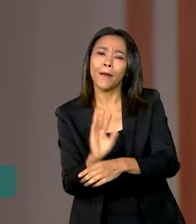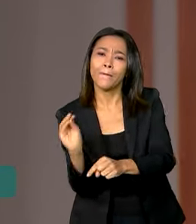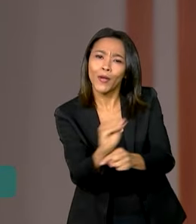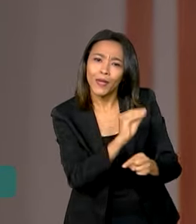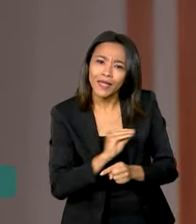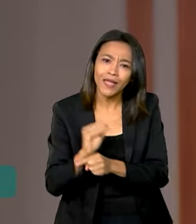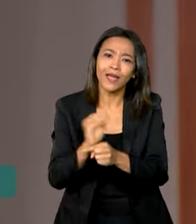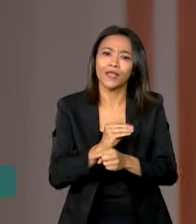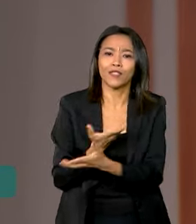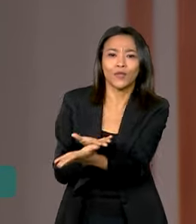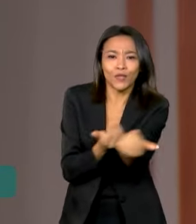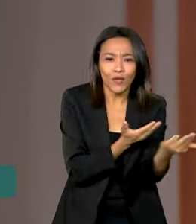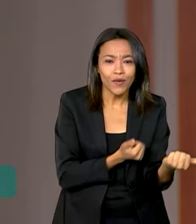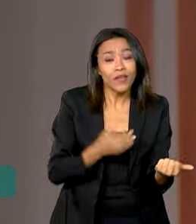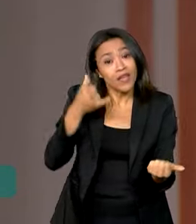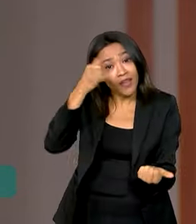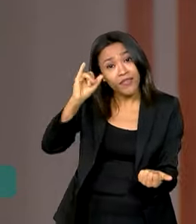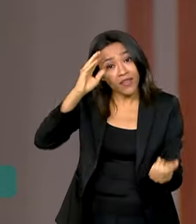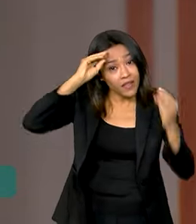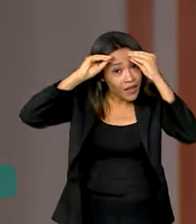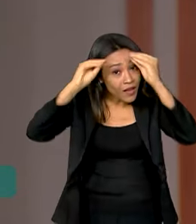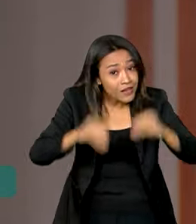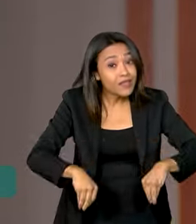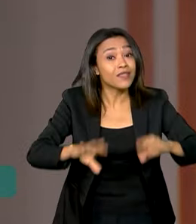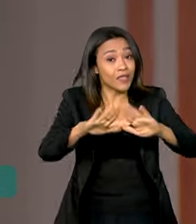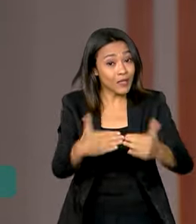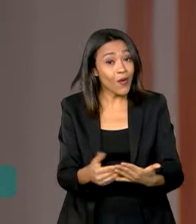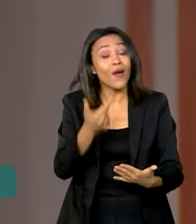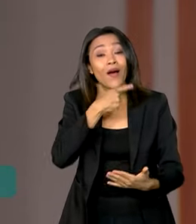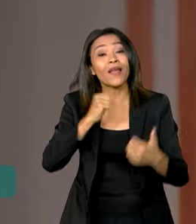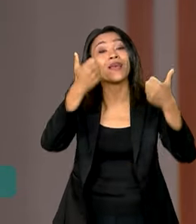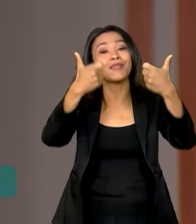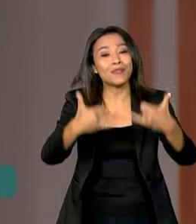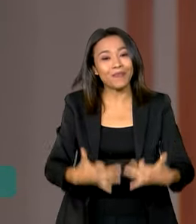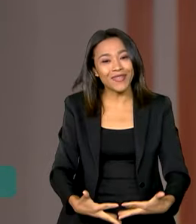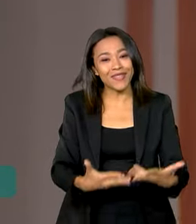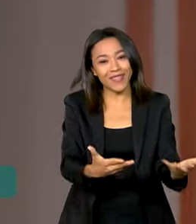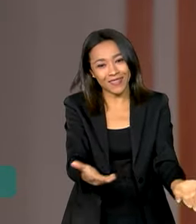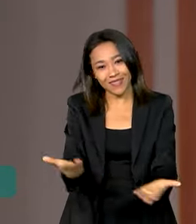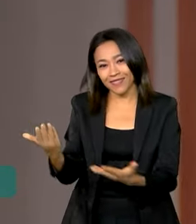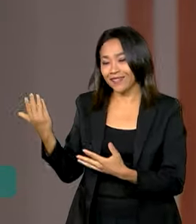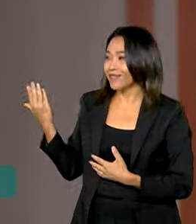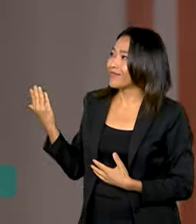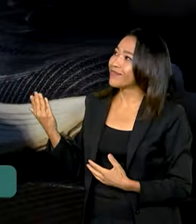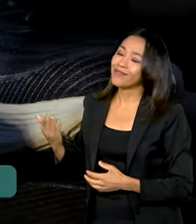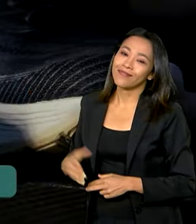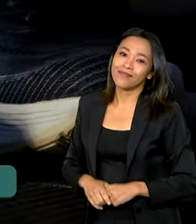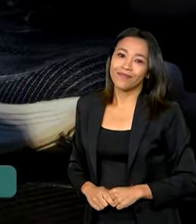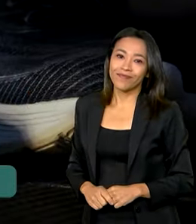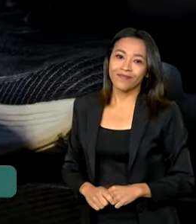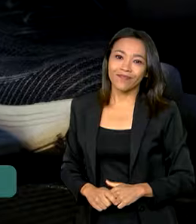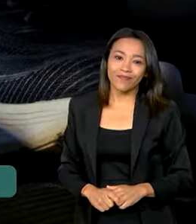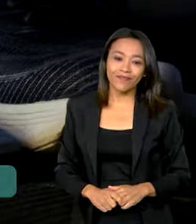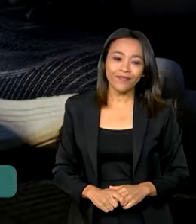evasão escolar quer saber como quem explica é Roberto Camargo no quadro ponto exato